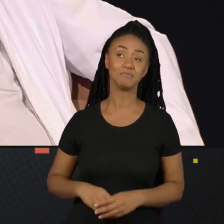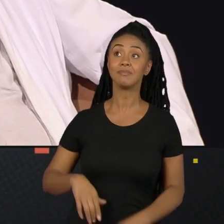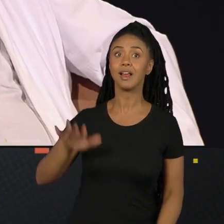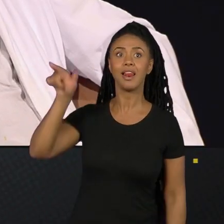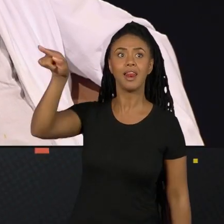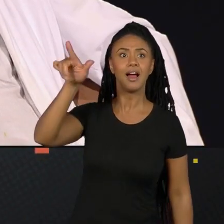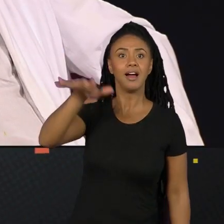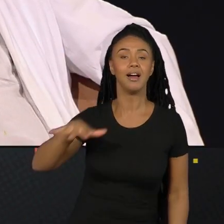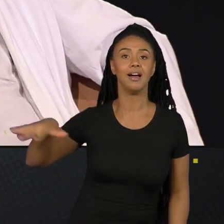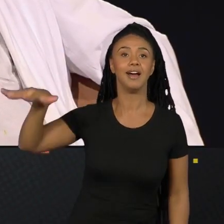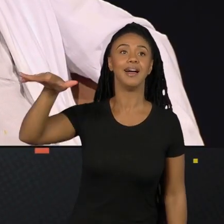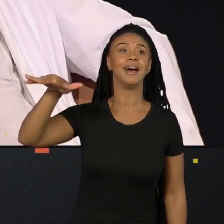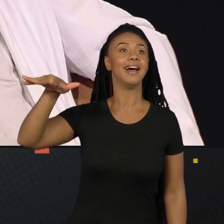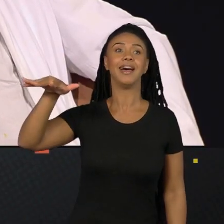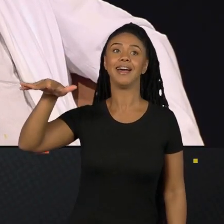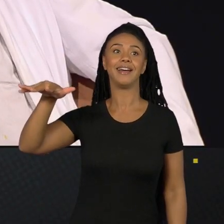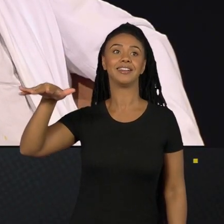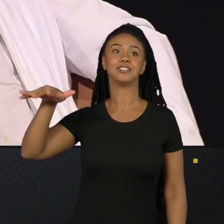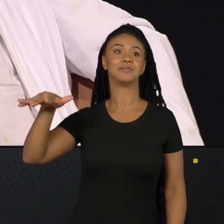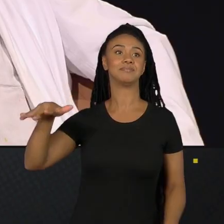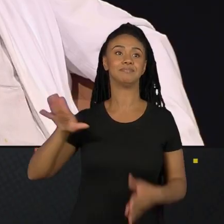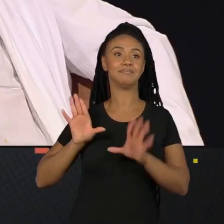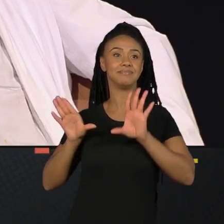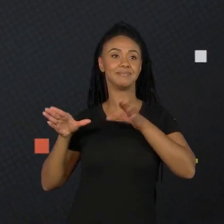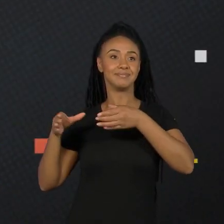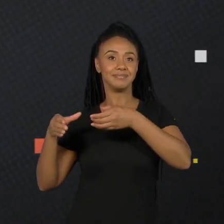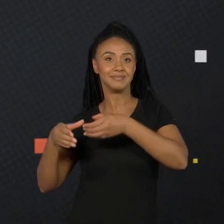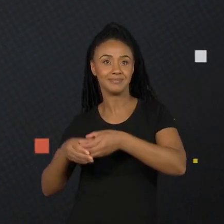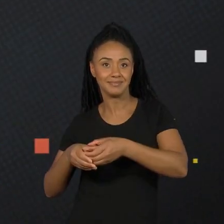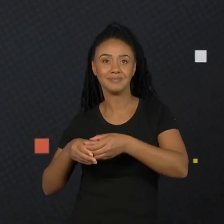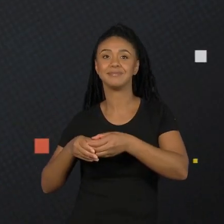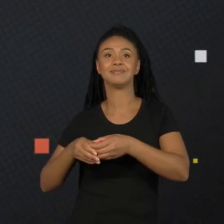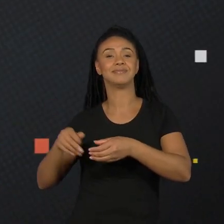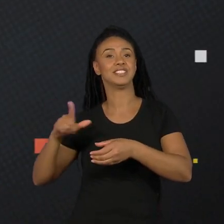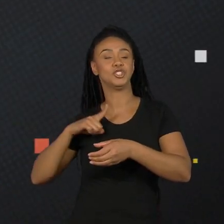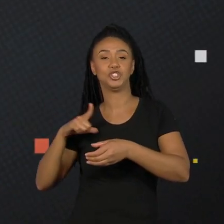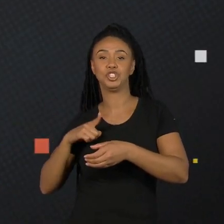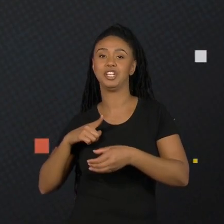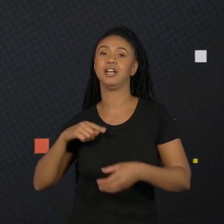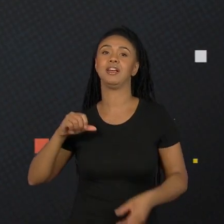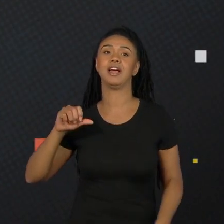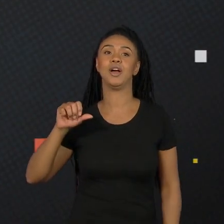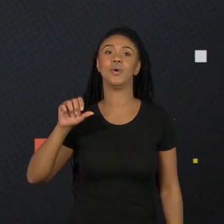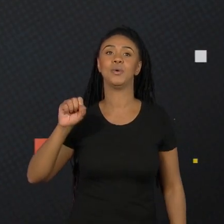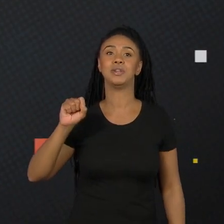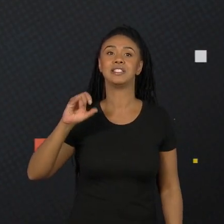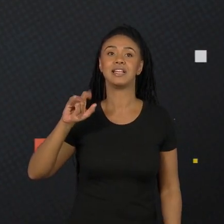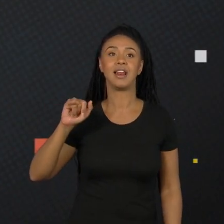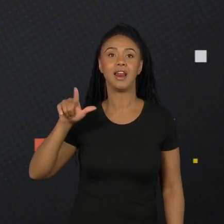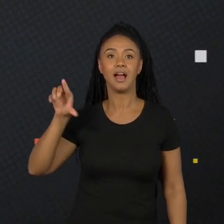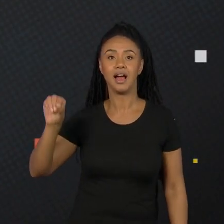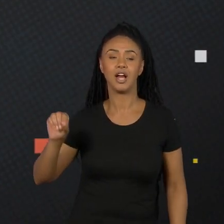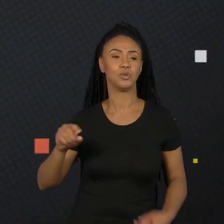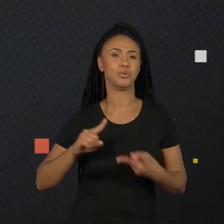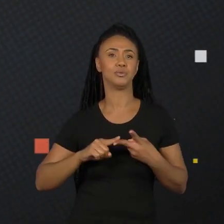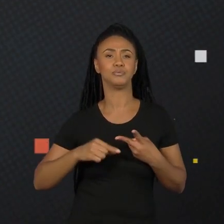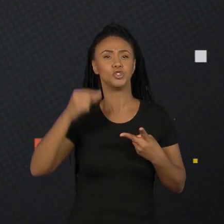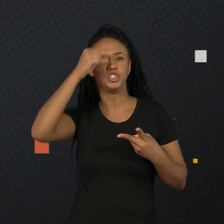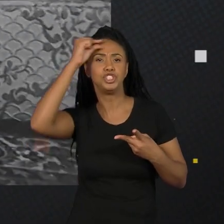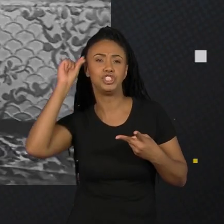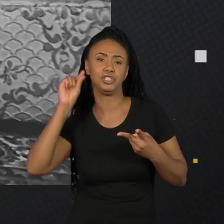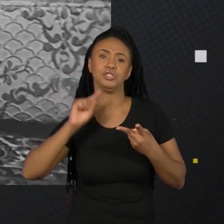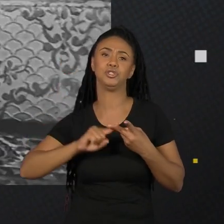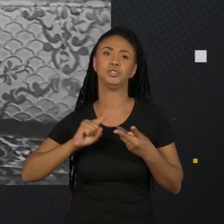lugar onde a gangue dos exilados era maravilhosa, Gil,